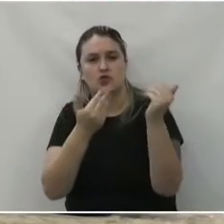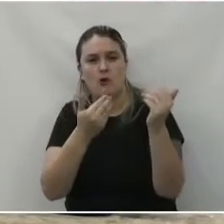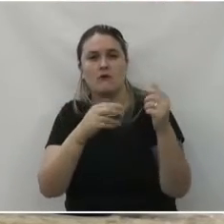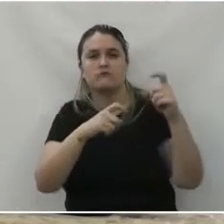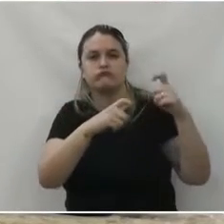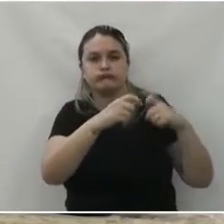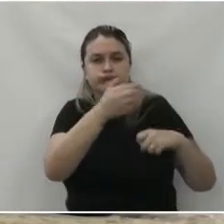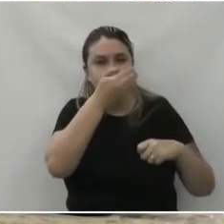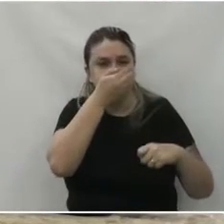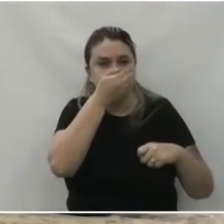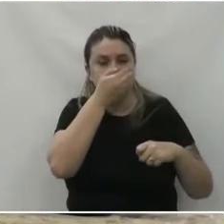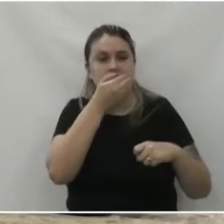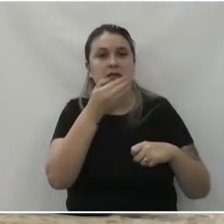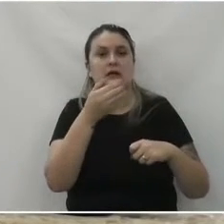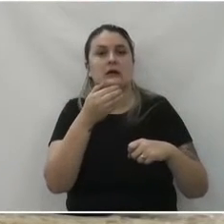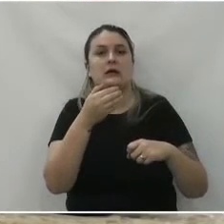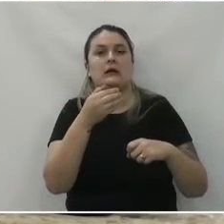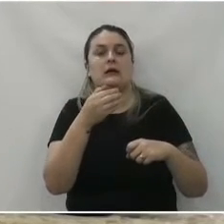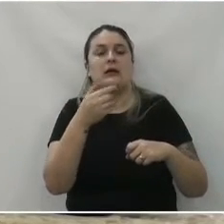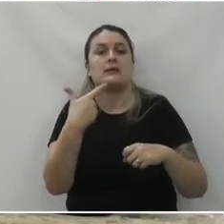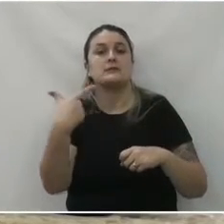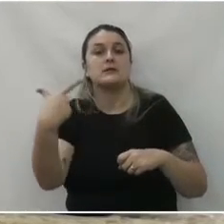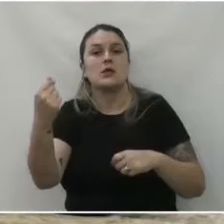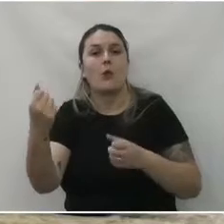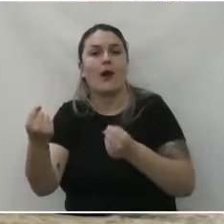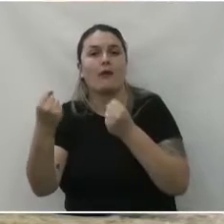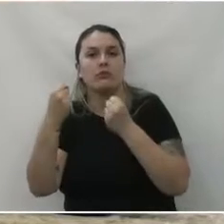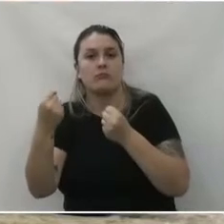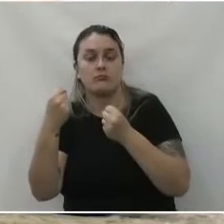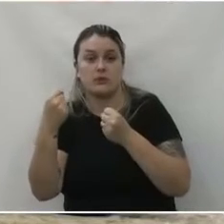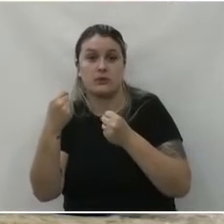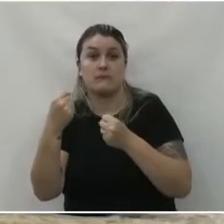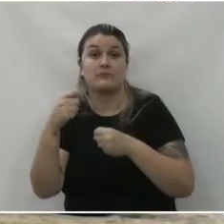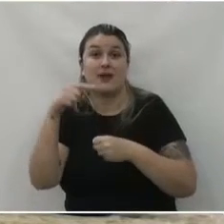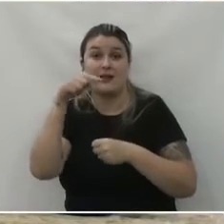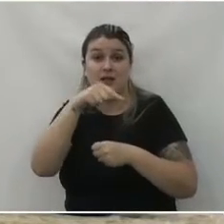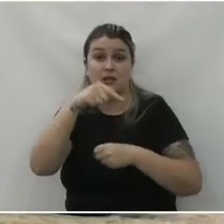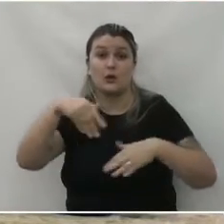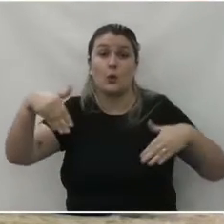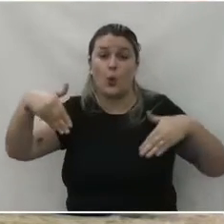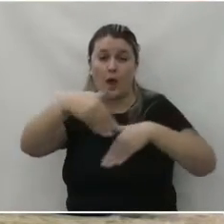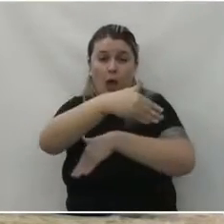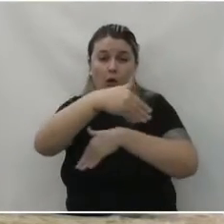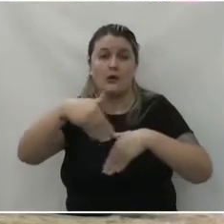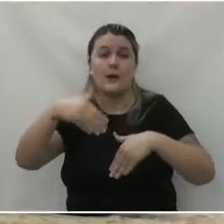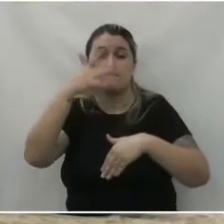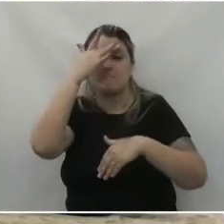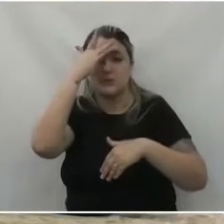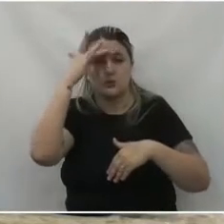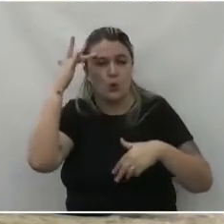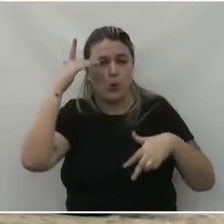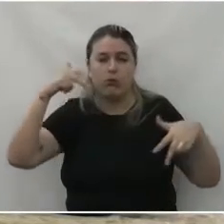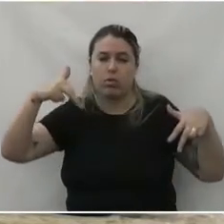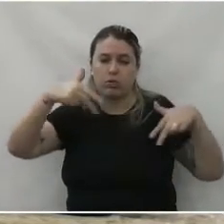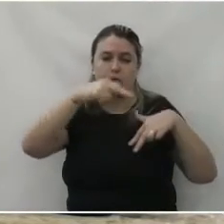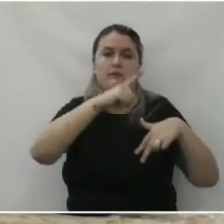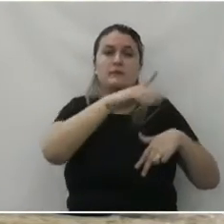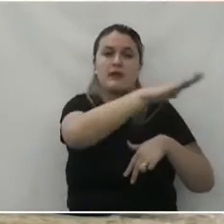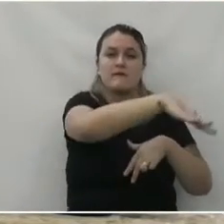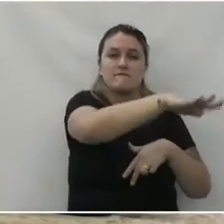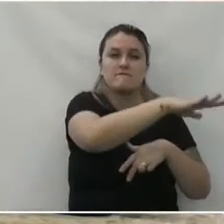das 8:30 quando saía da academia essa região tem um fluxo de pessoas muito grande né a